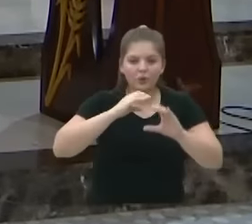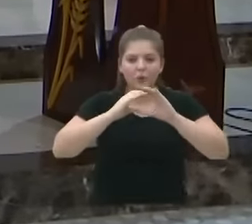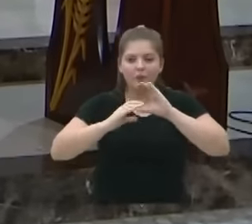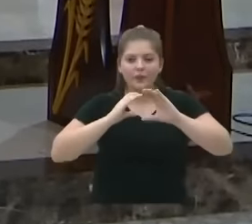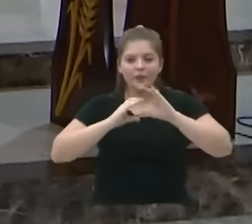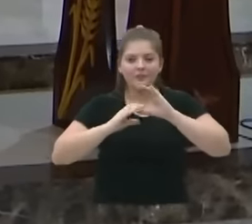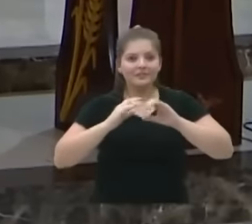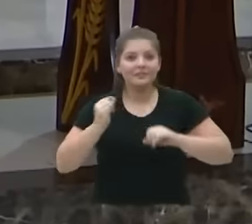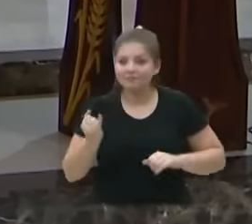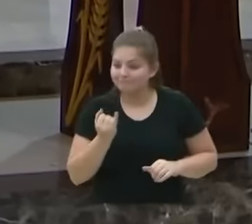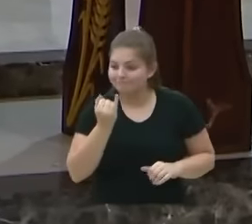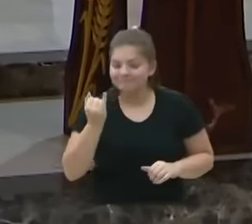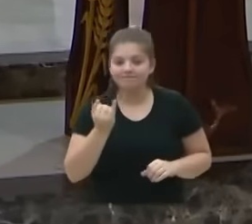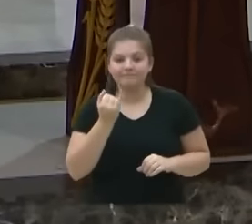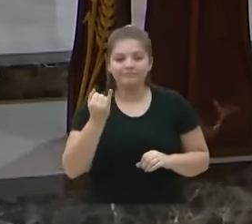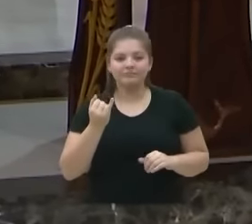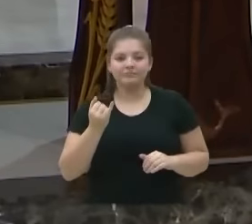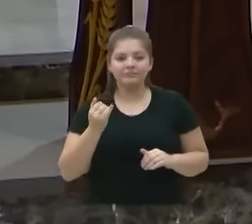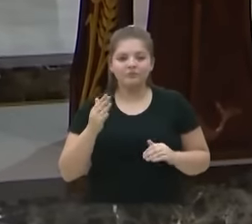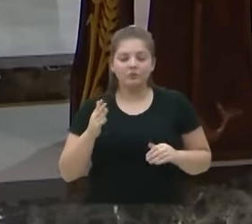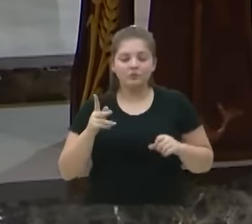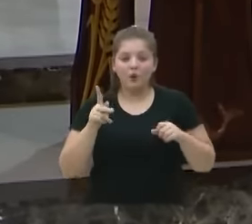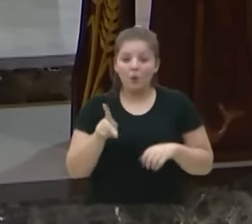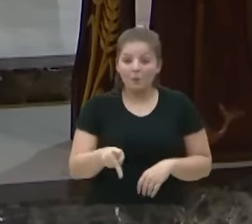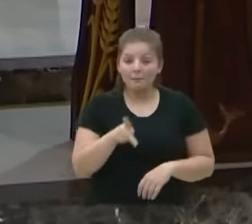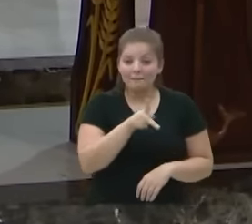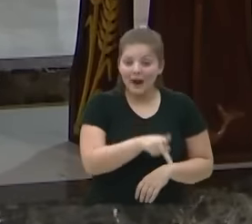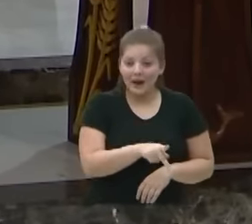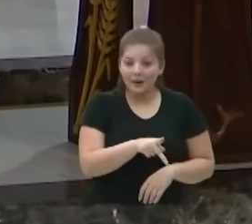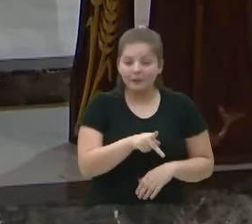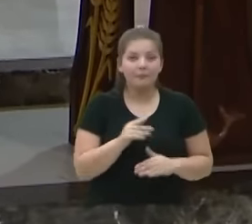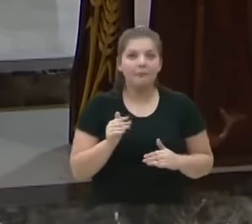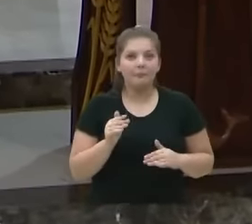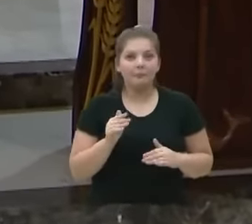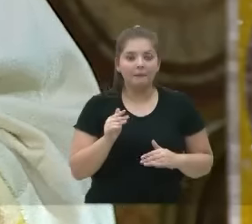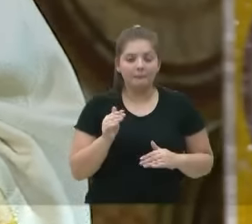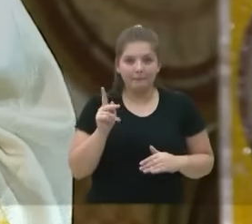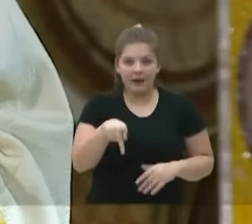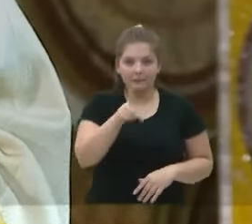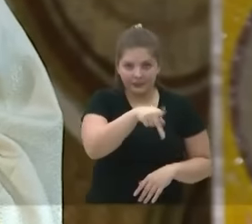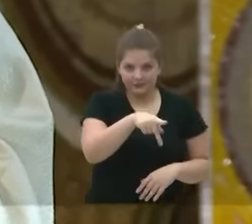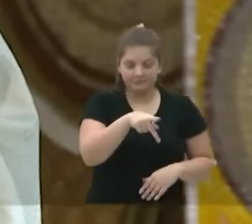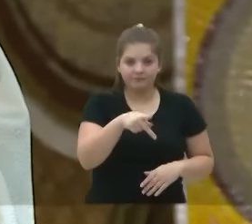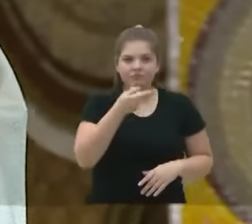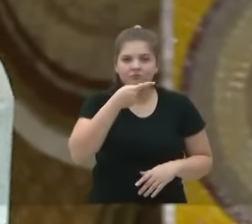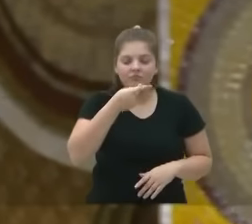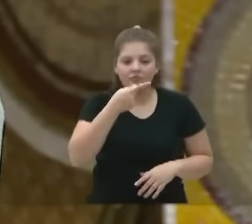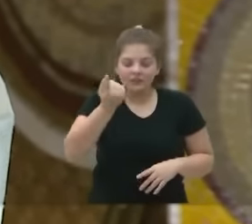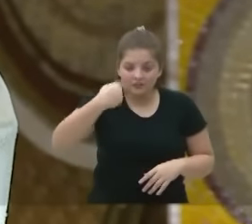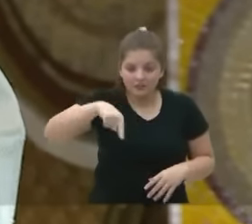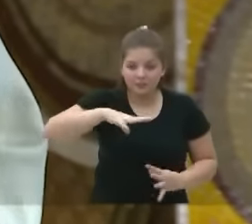Comunicação, o Papa estabelece este ano, ide por todo mundo